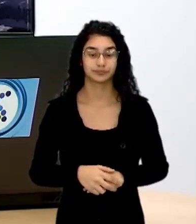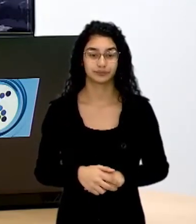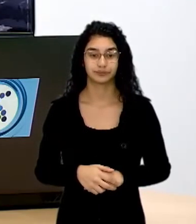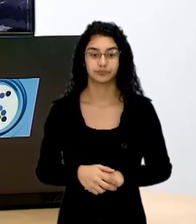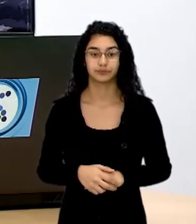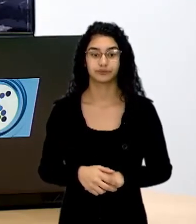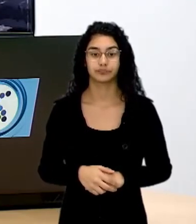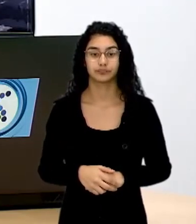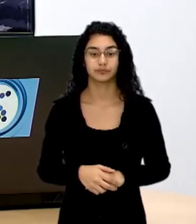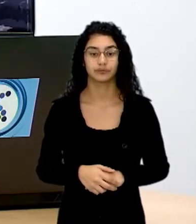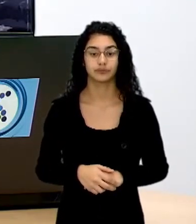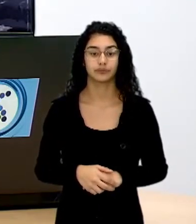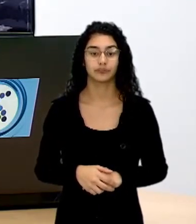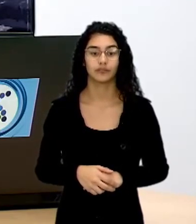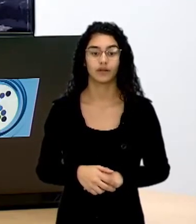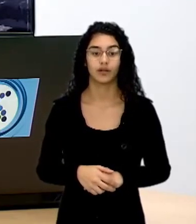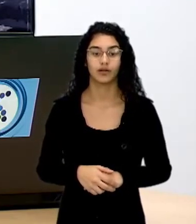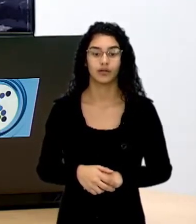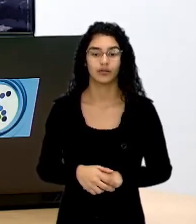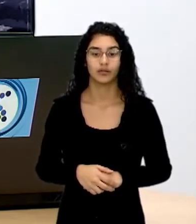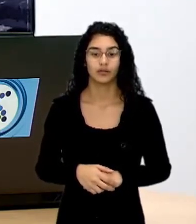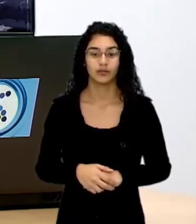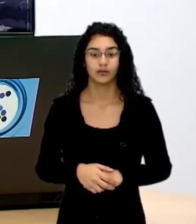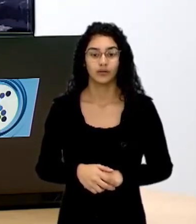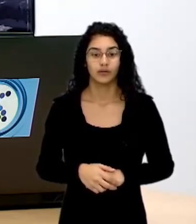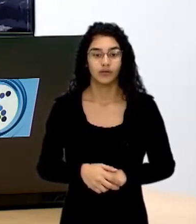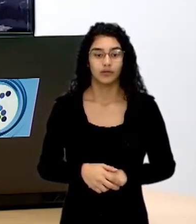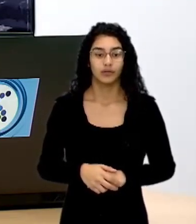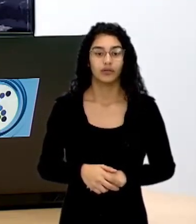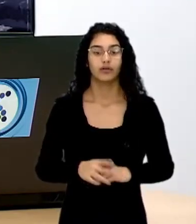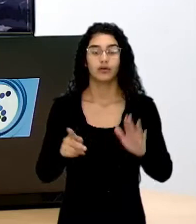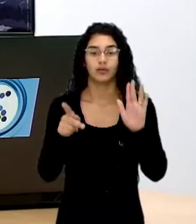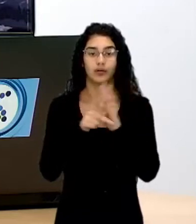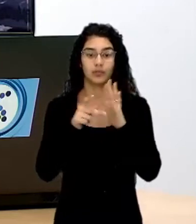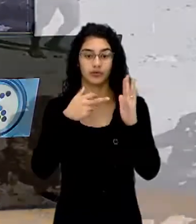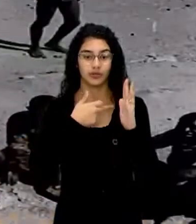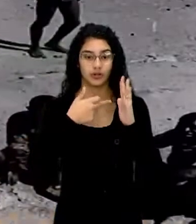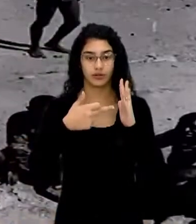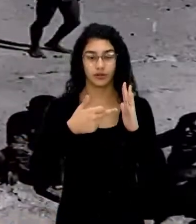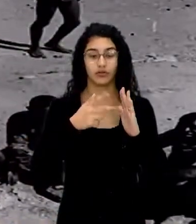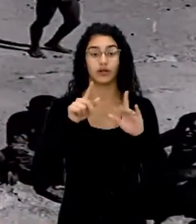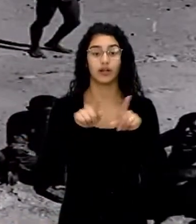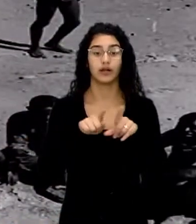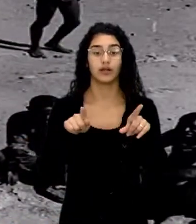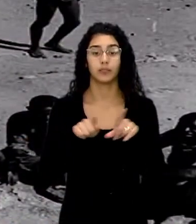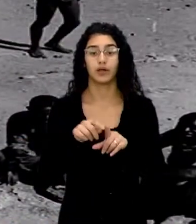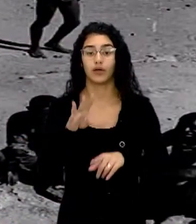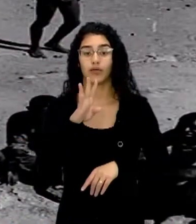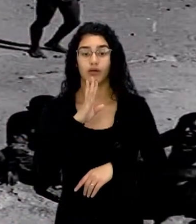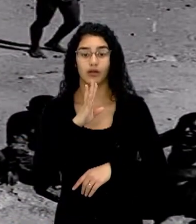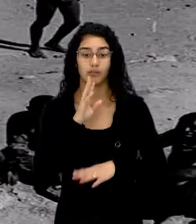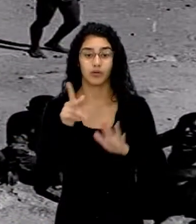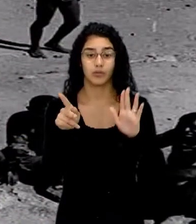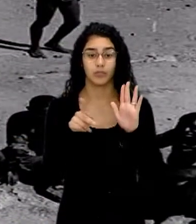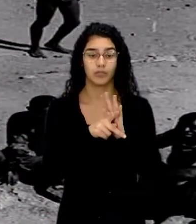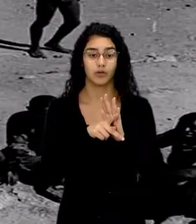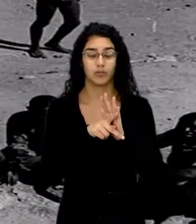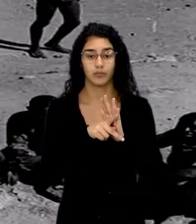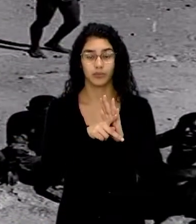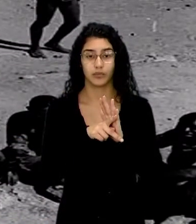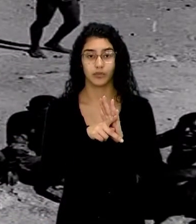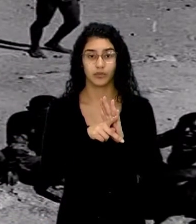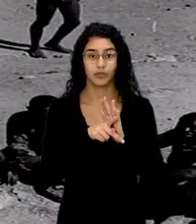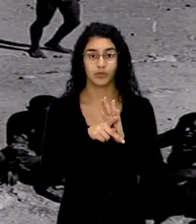Agora, um crime realmente considerado genocídio, reconhecido inclusive pelo próprio agente